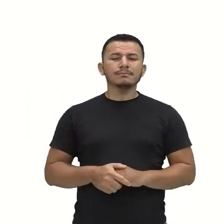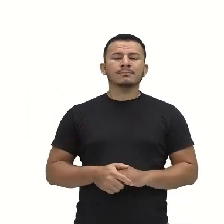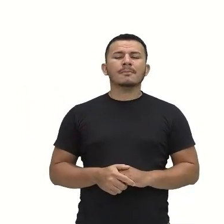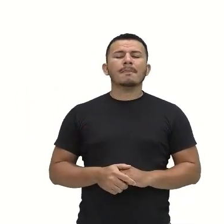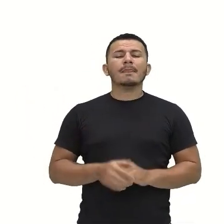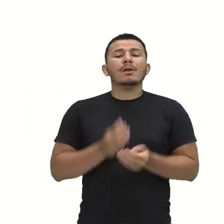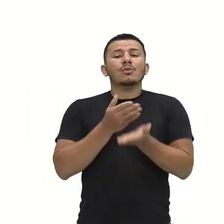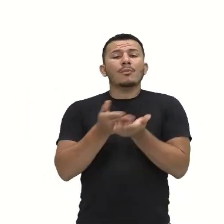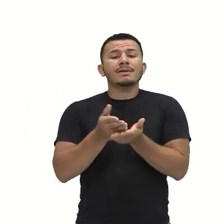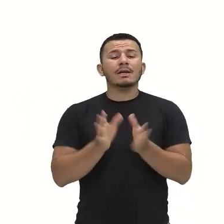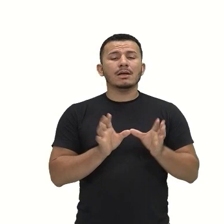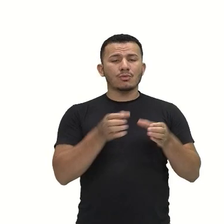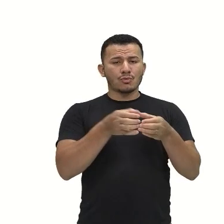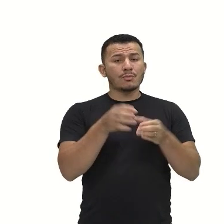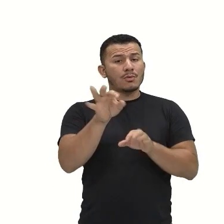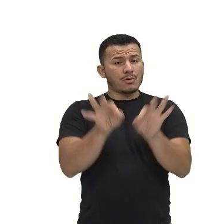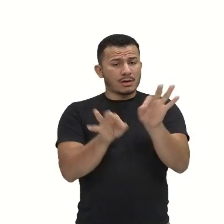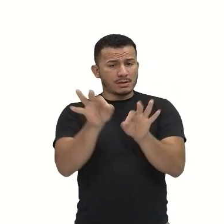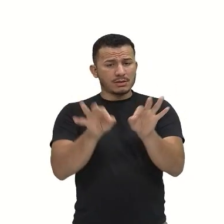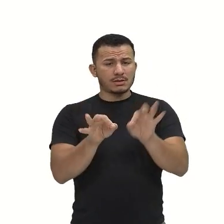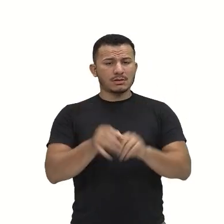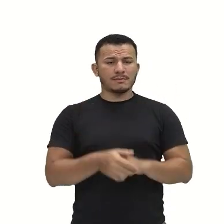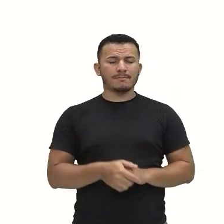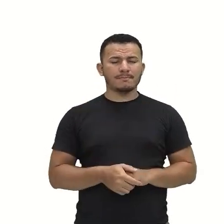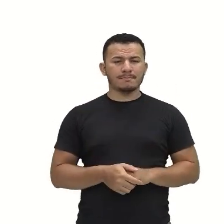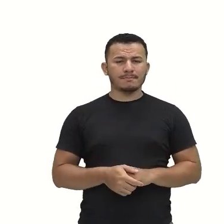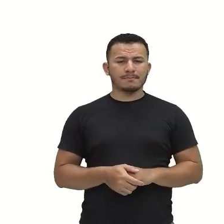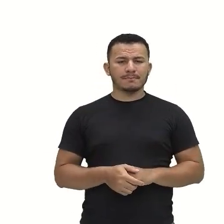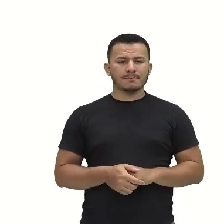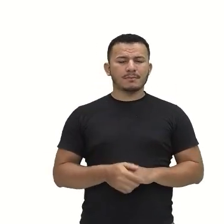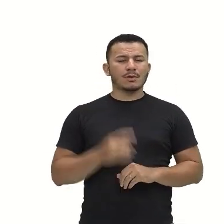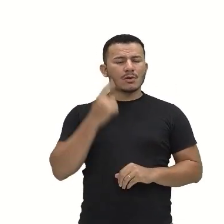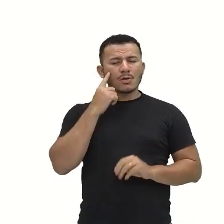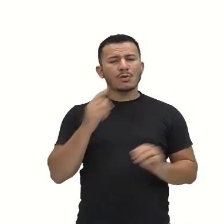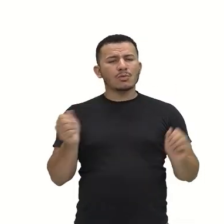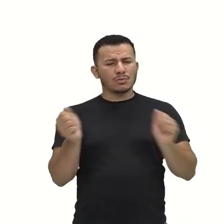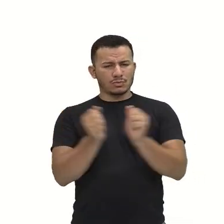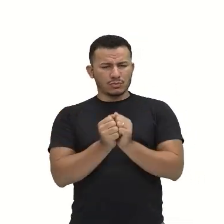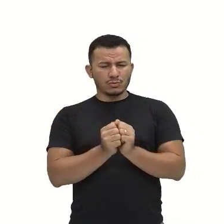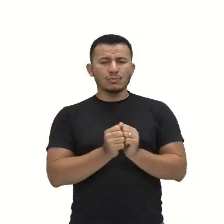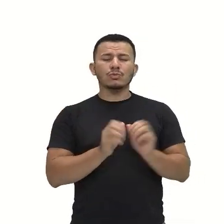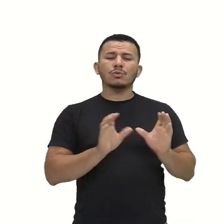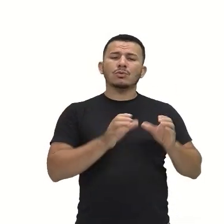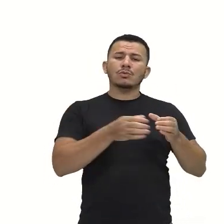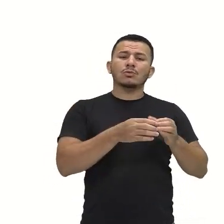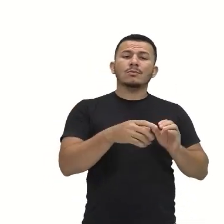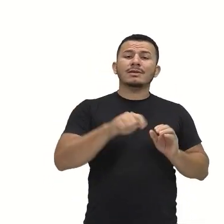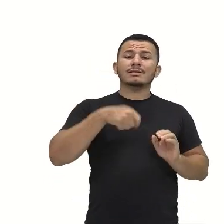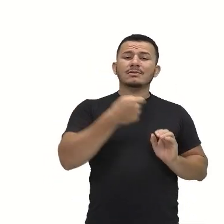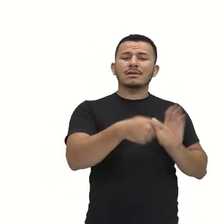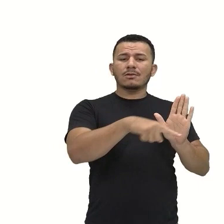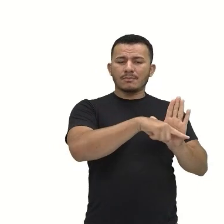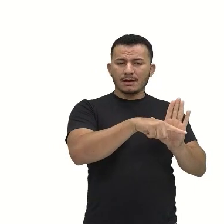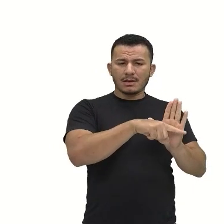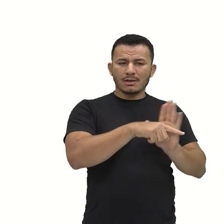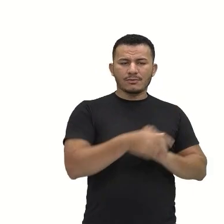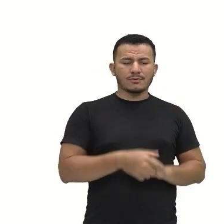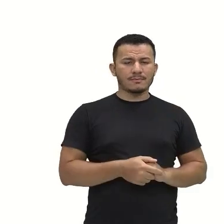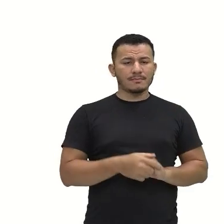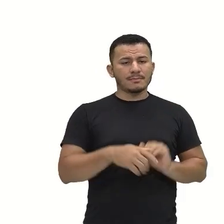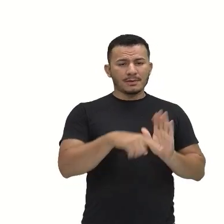fazer? Agrupa, ó, como eu falei, vamos juntar toda a turma que tem menos, ficando como? Ó,